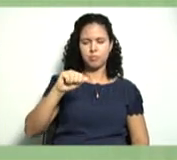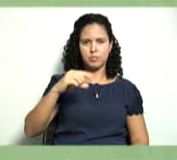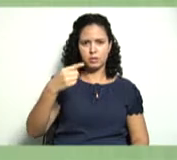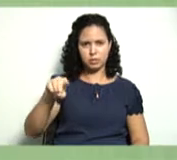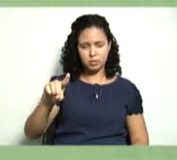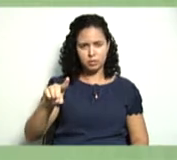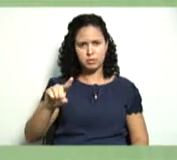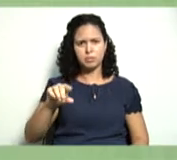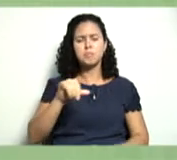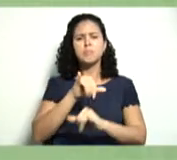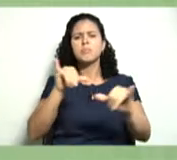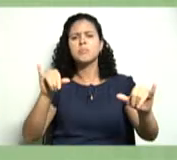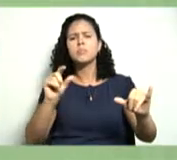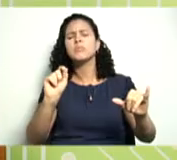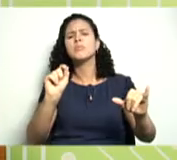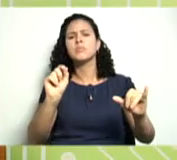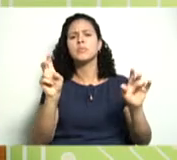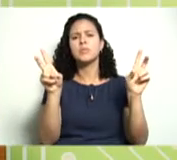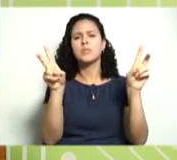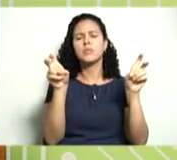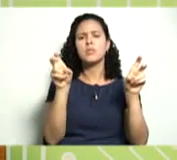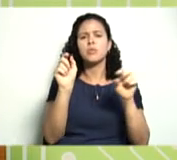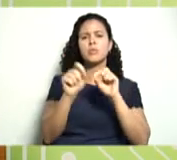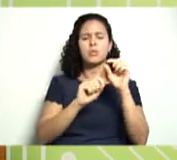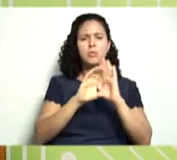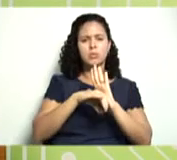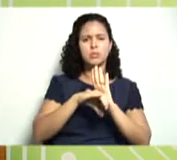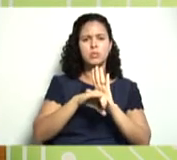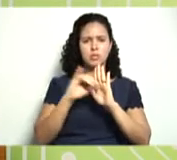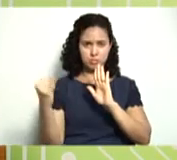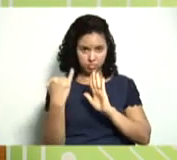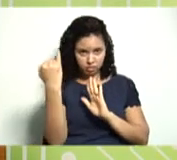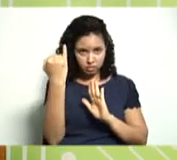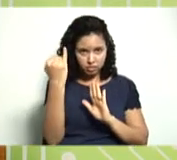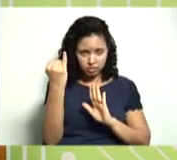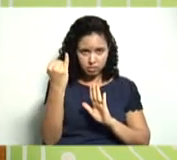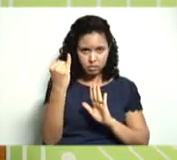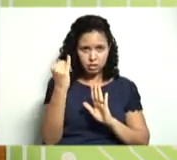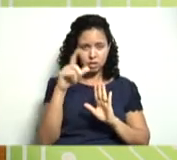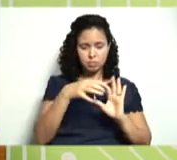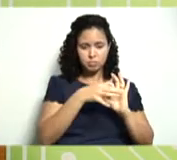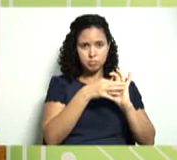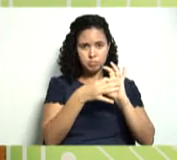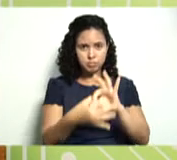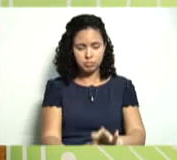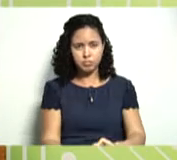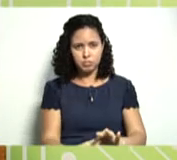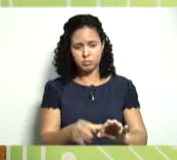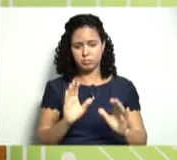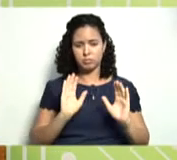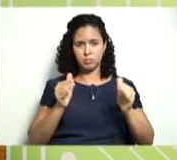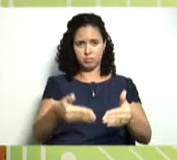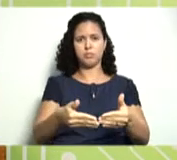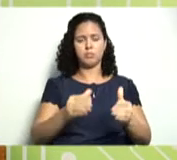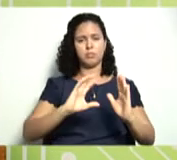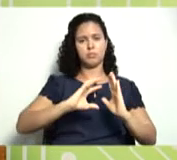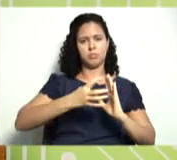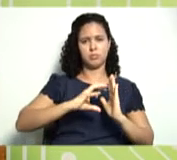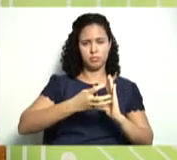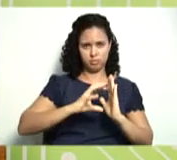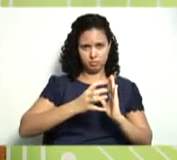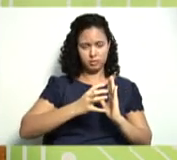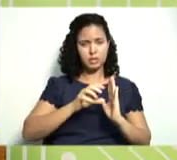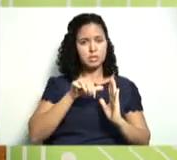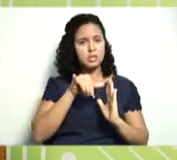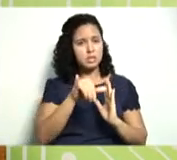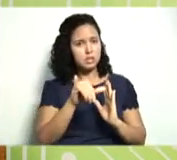acham desse termo esse conceito ele é importante ele está relacionado diretamente com o banco de dados se o banco de